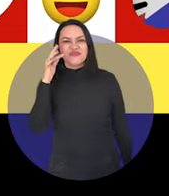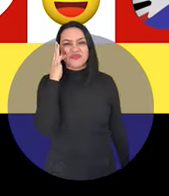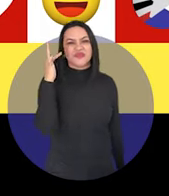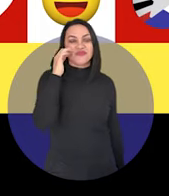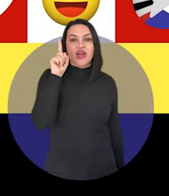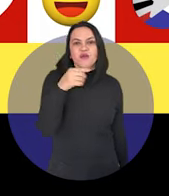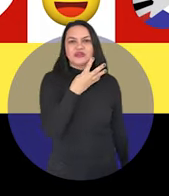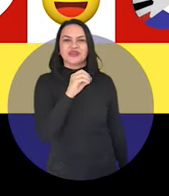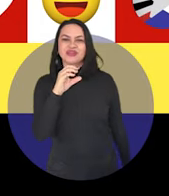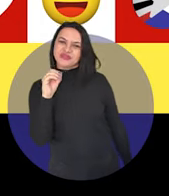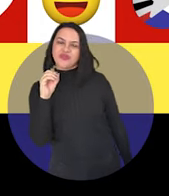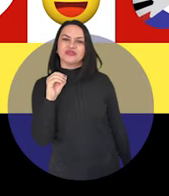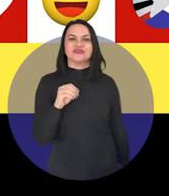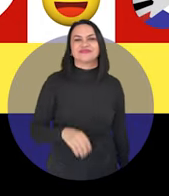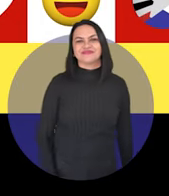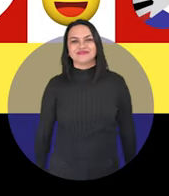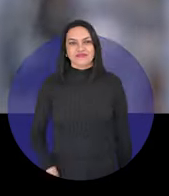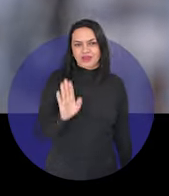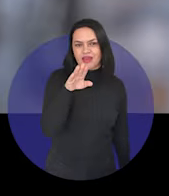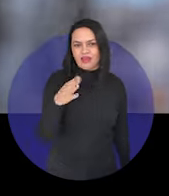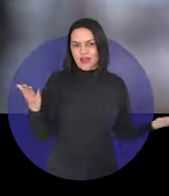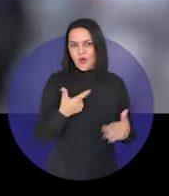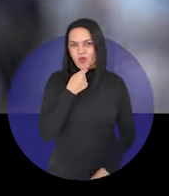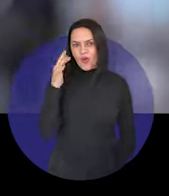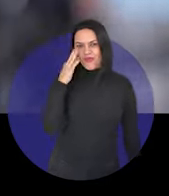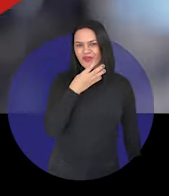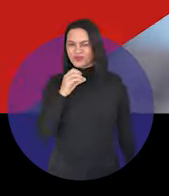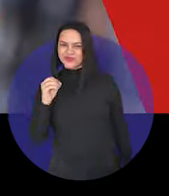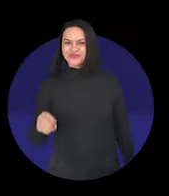Agora o homem é 400.